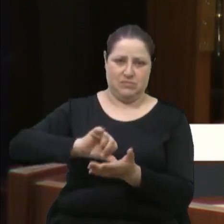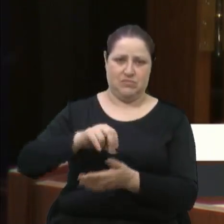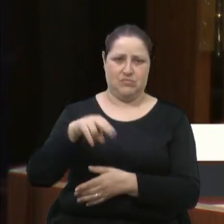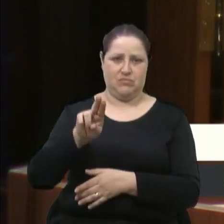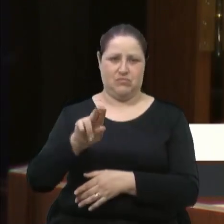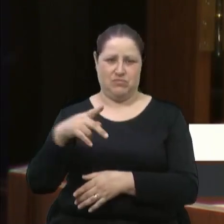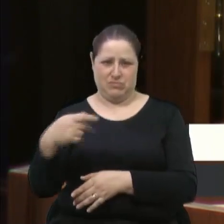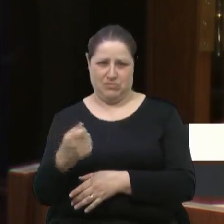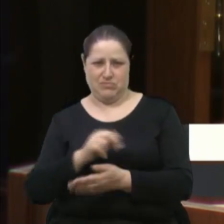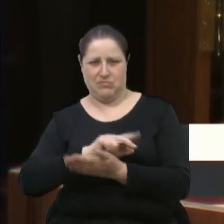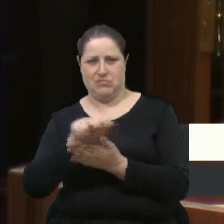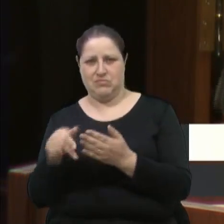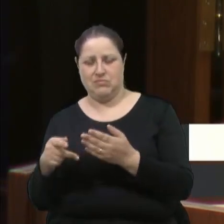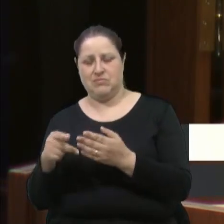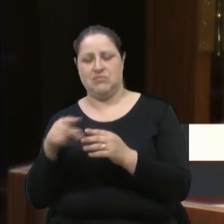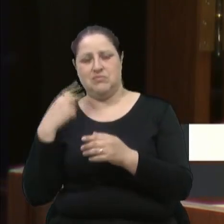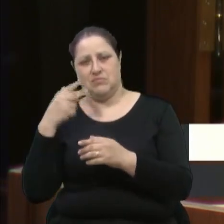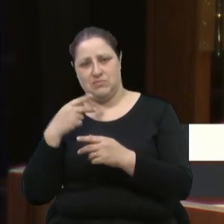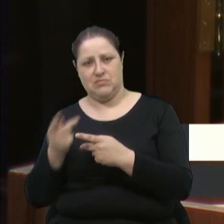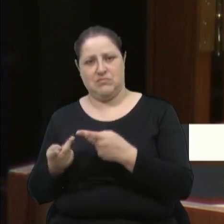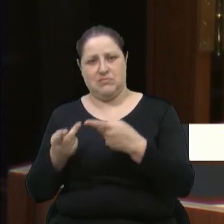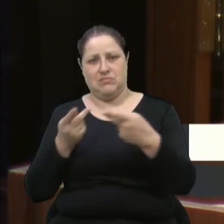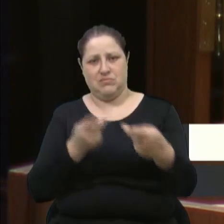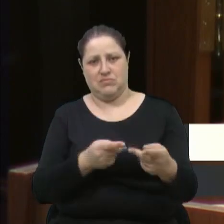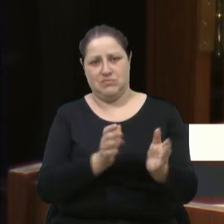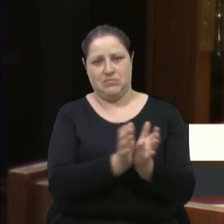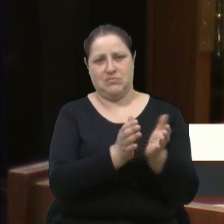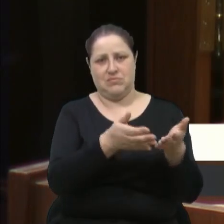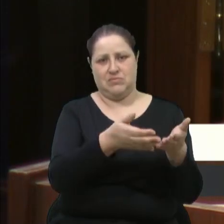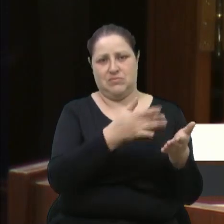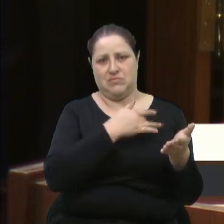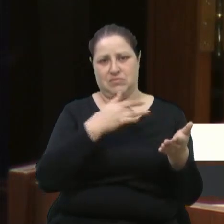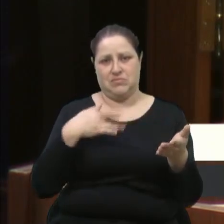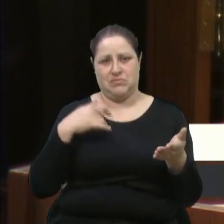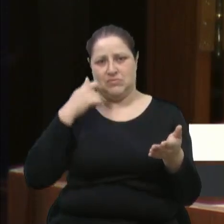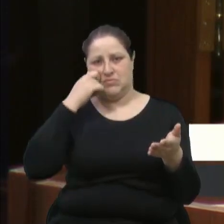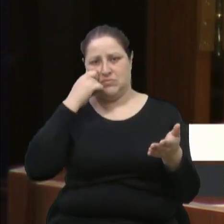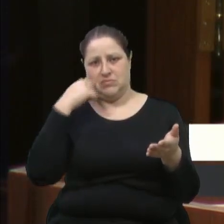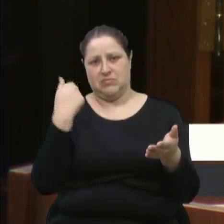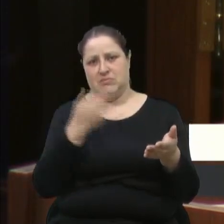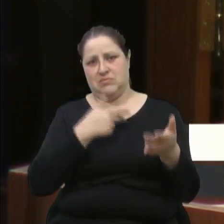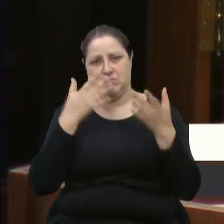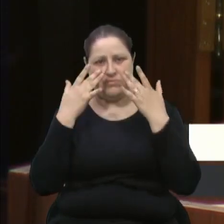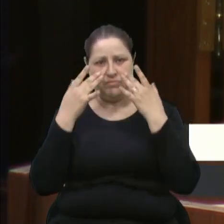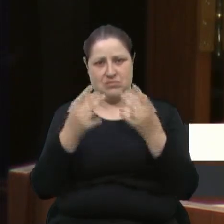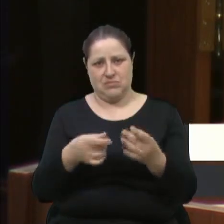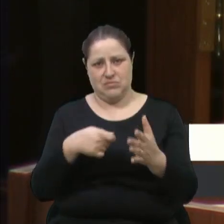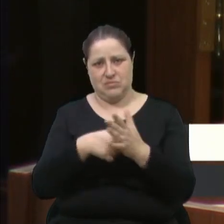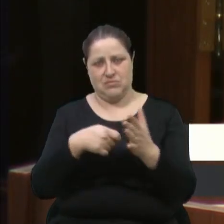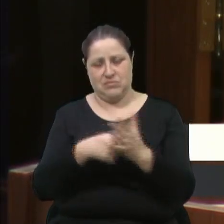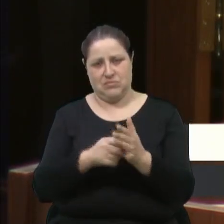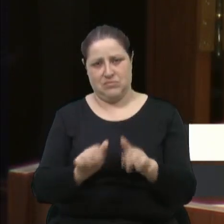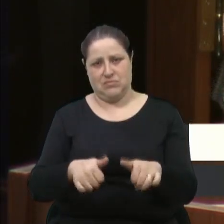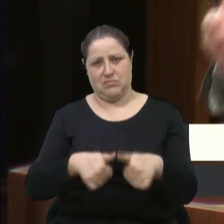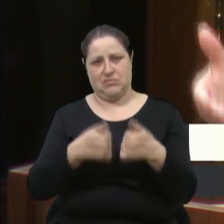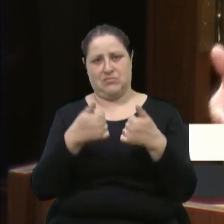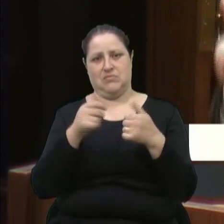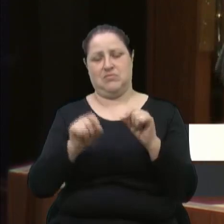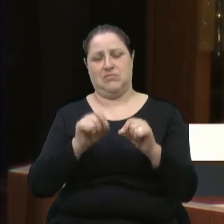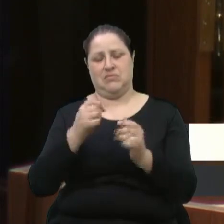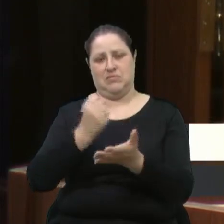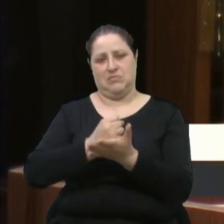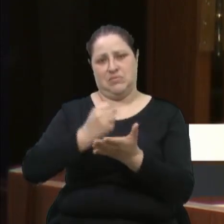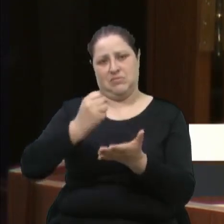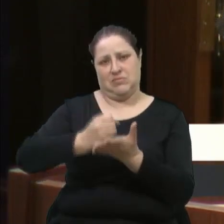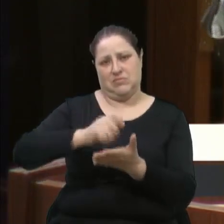vários vereadores, a Comissão de Saúde presente, e a gente está atento e tentando fazer o melhor. E a renovação do contrato